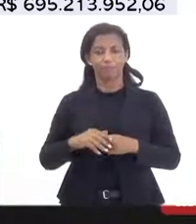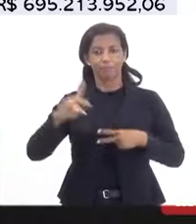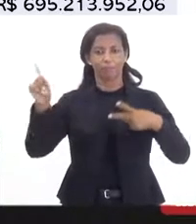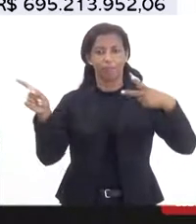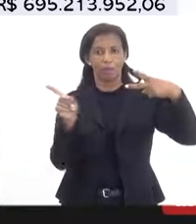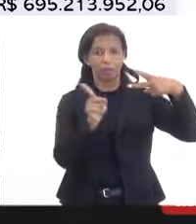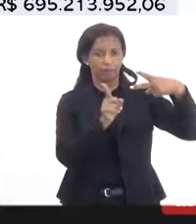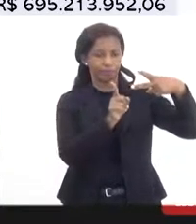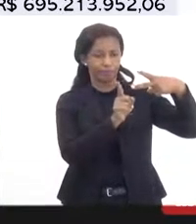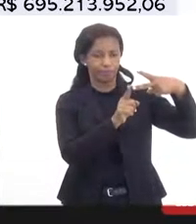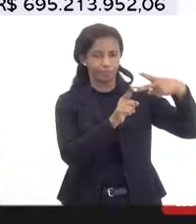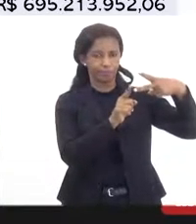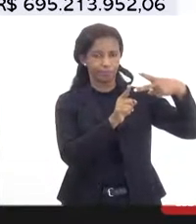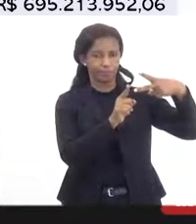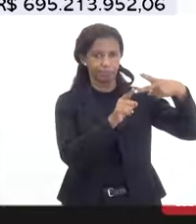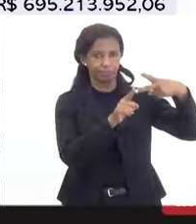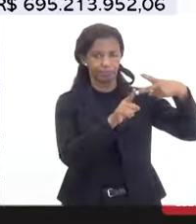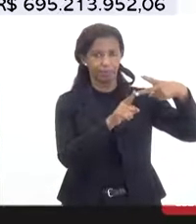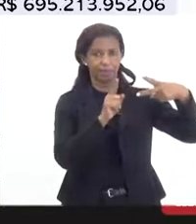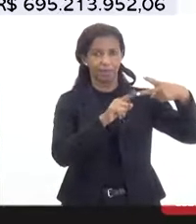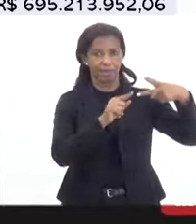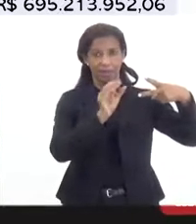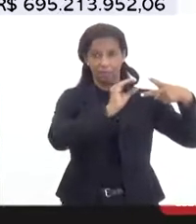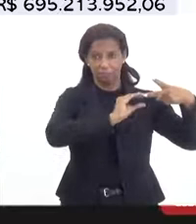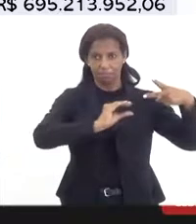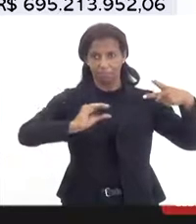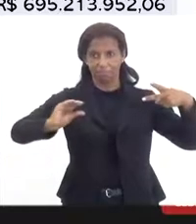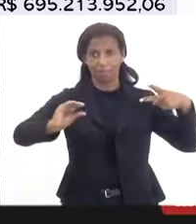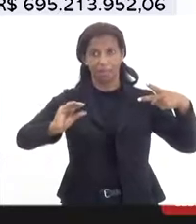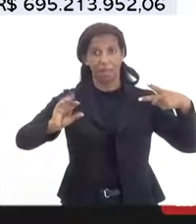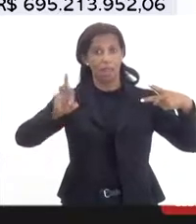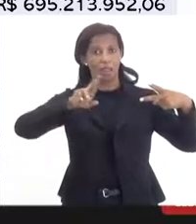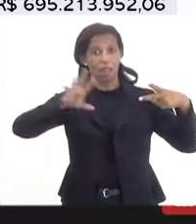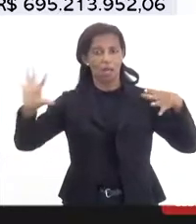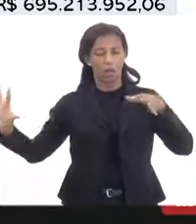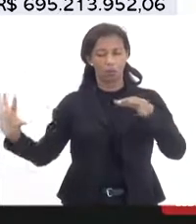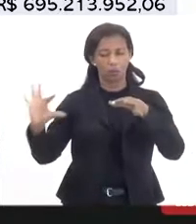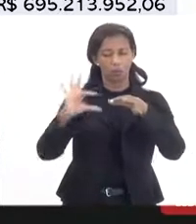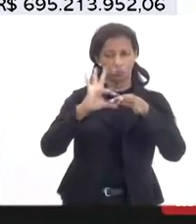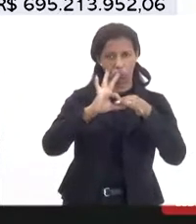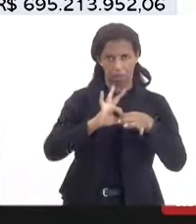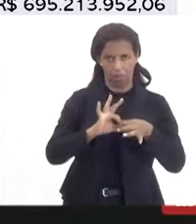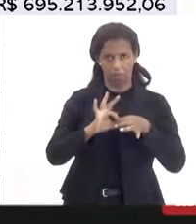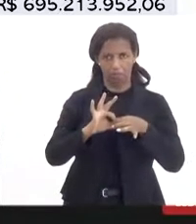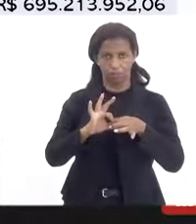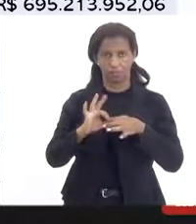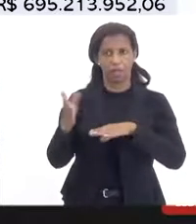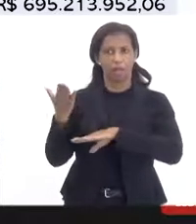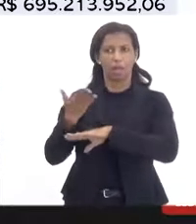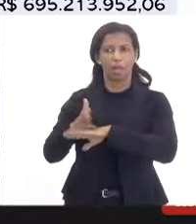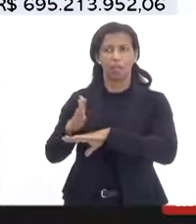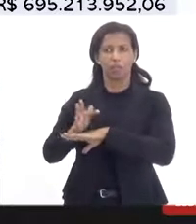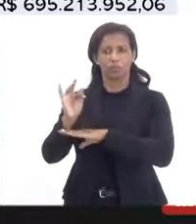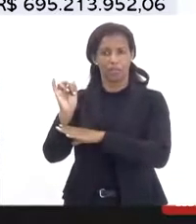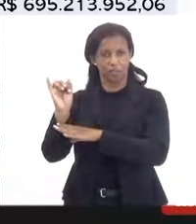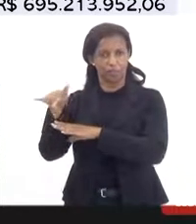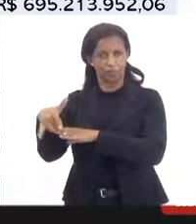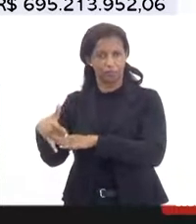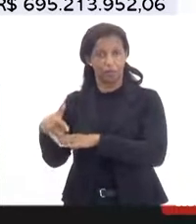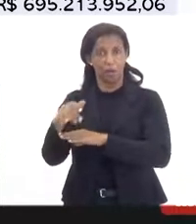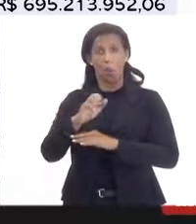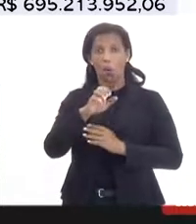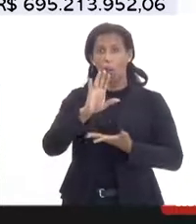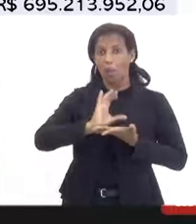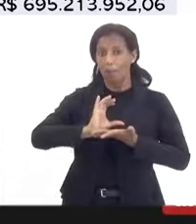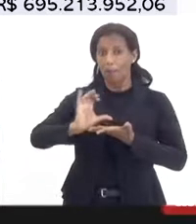é relacionada ao crédito sobre bem destinado a ativo fixo, não vinculado à atividade fim, ou que deveria ser considerado bem